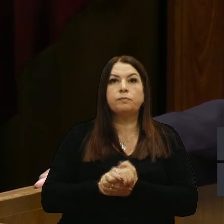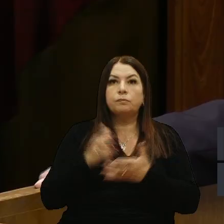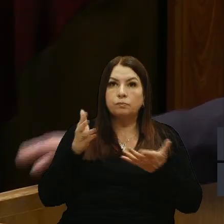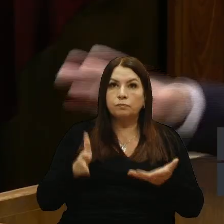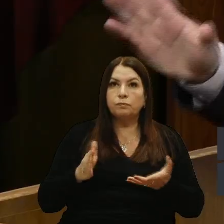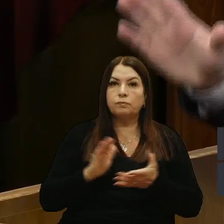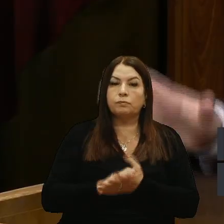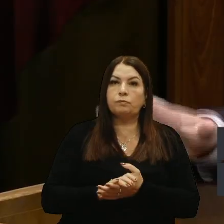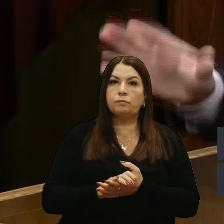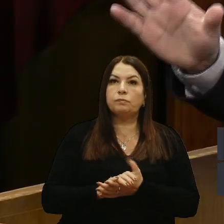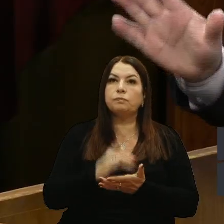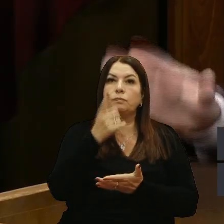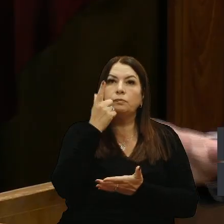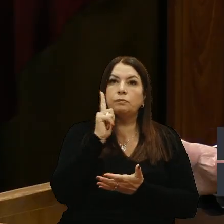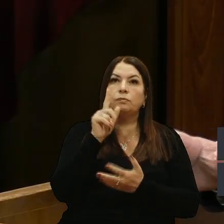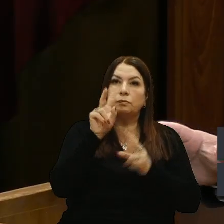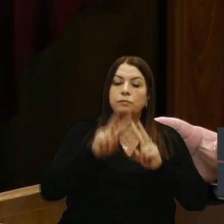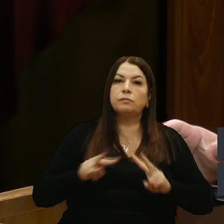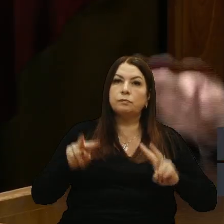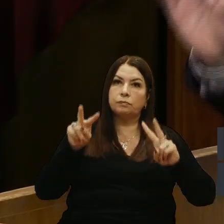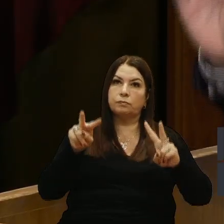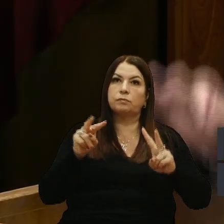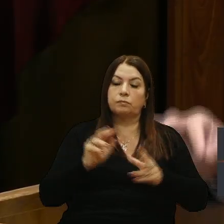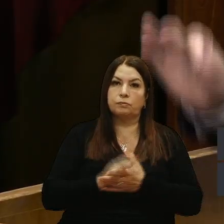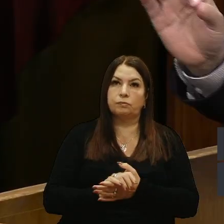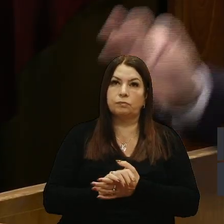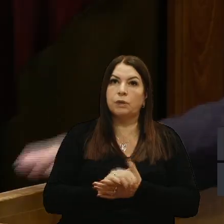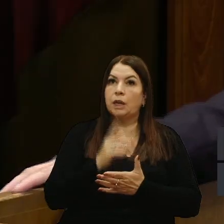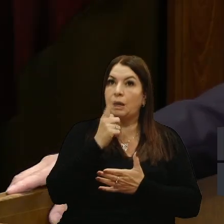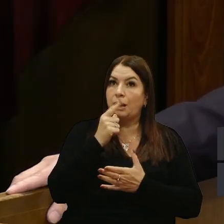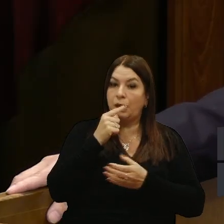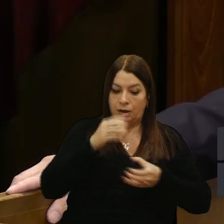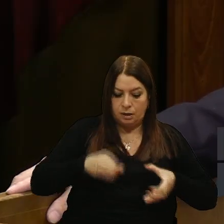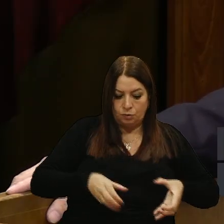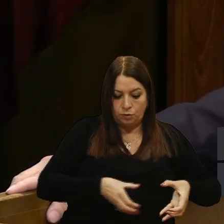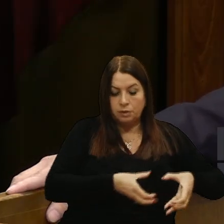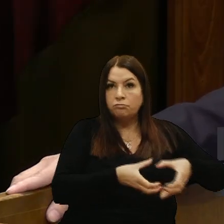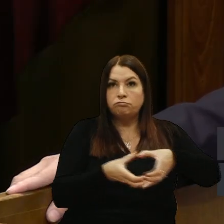hoje consegue visualizar a água encanada.